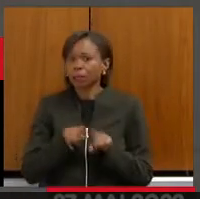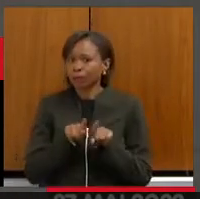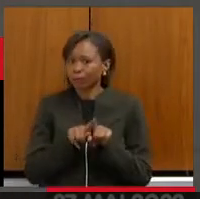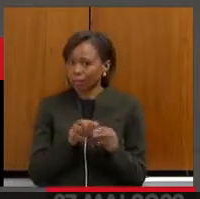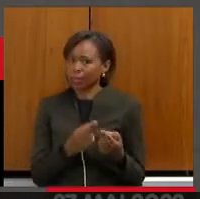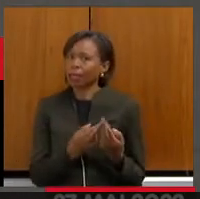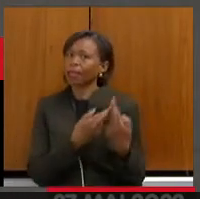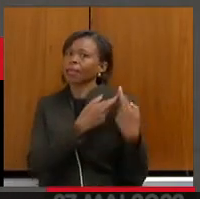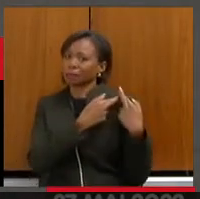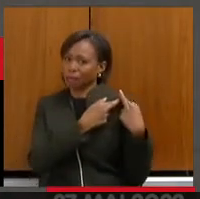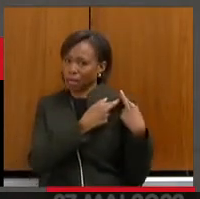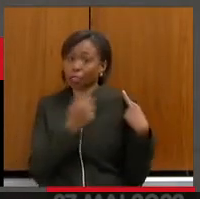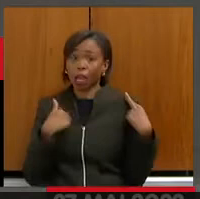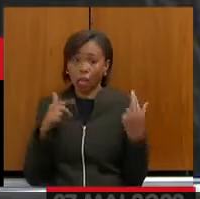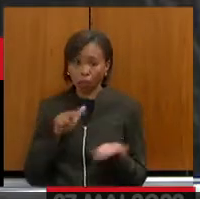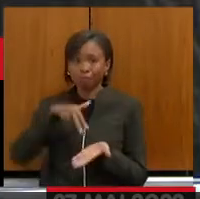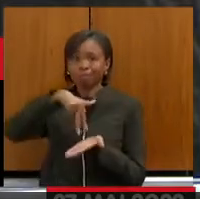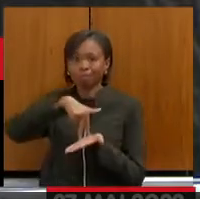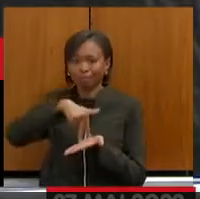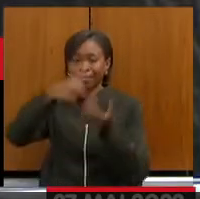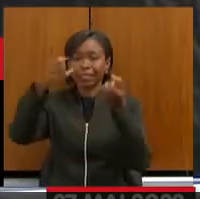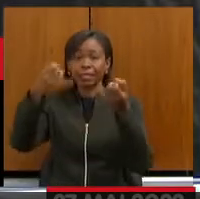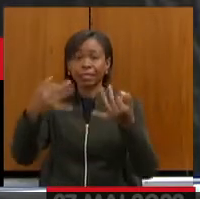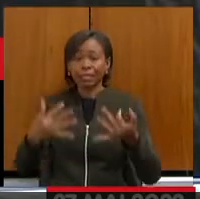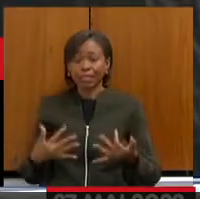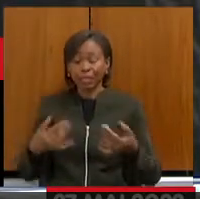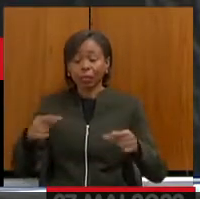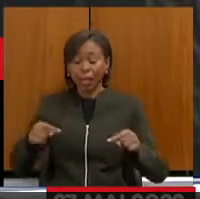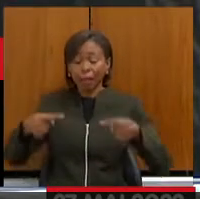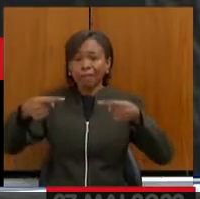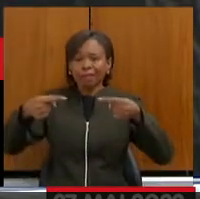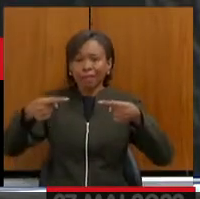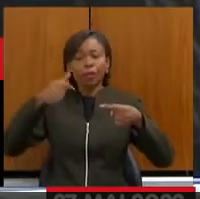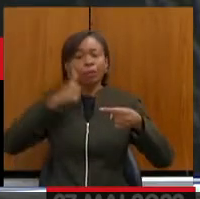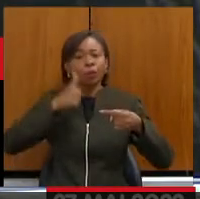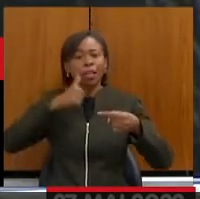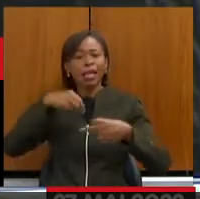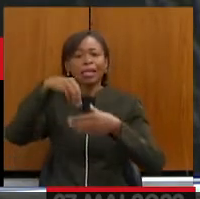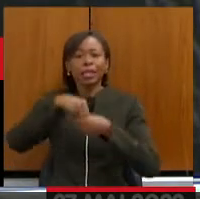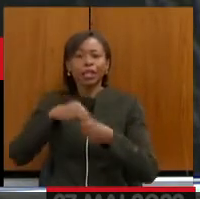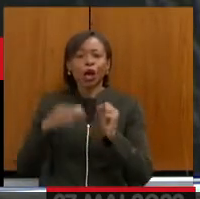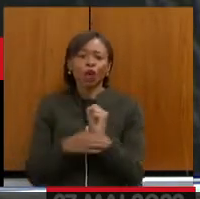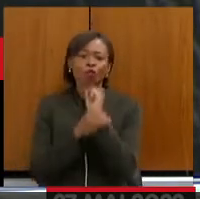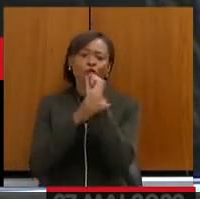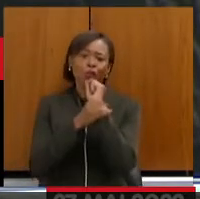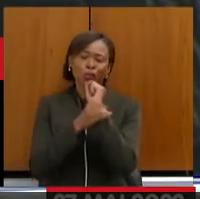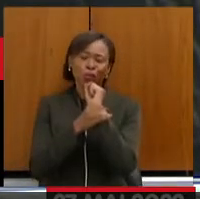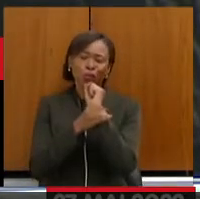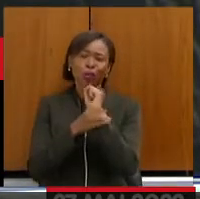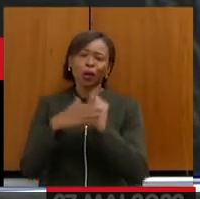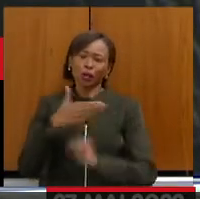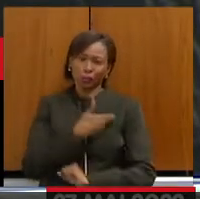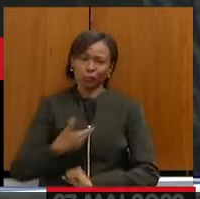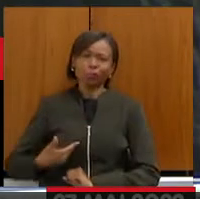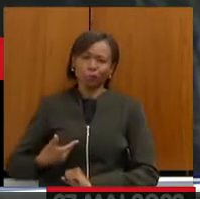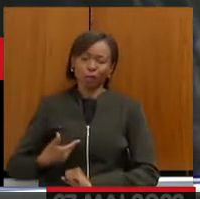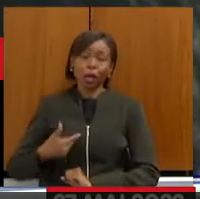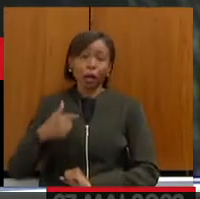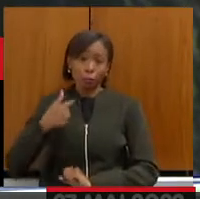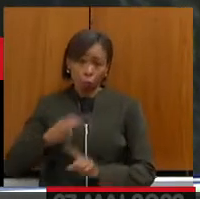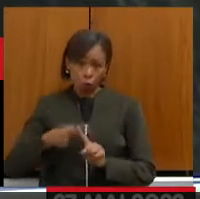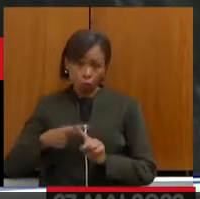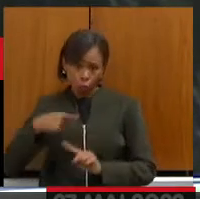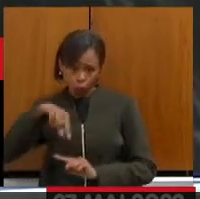responsabilidade que eu venho aqui falar sobre os desafios das mulheres do trabalho dentro das forças de segurança pública e não é porque somos